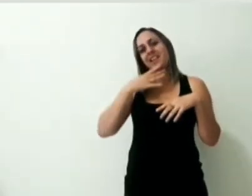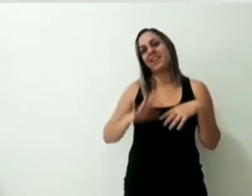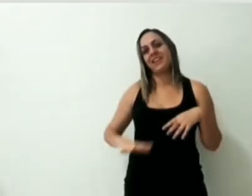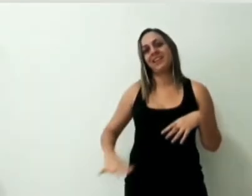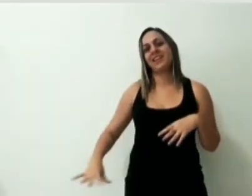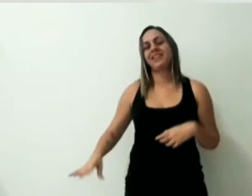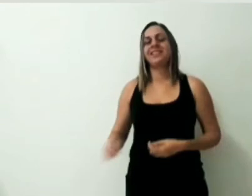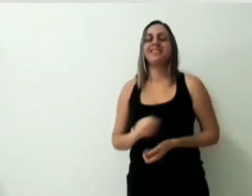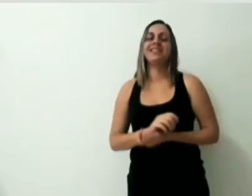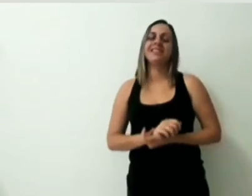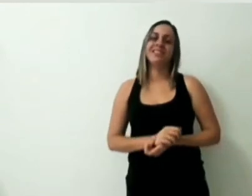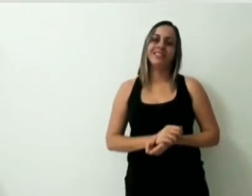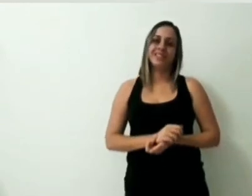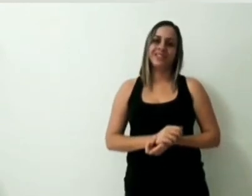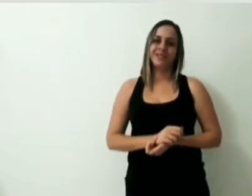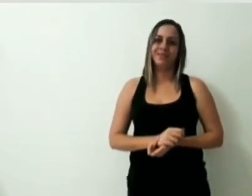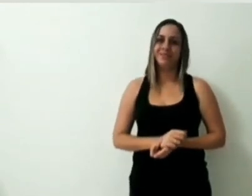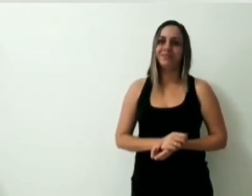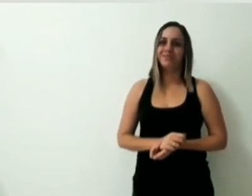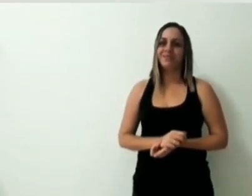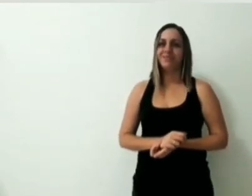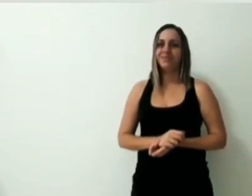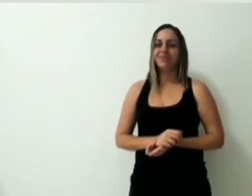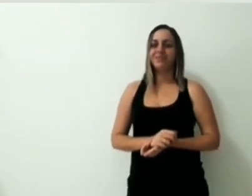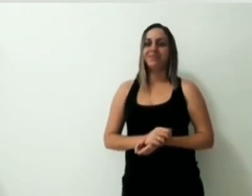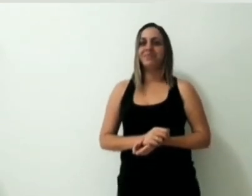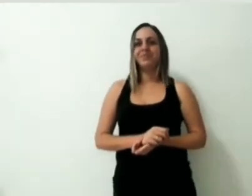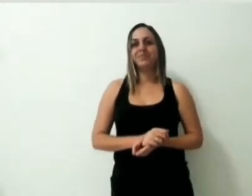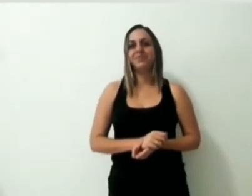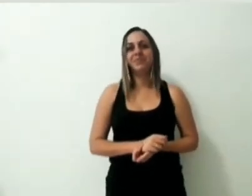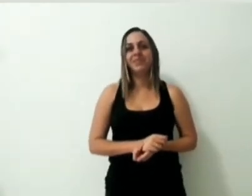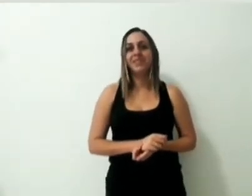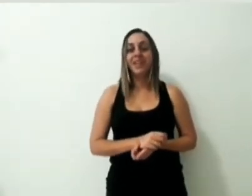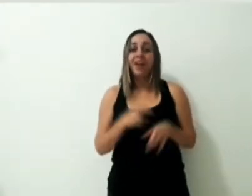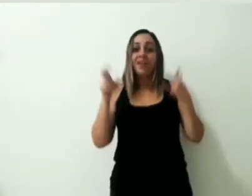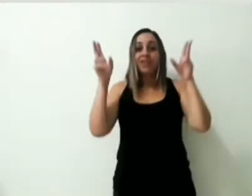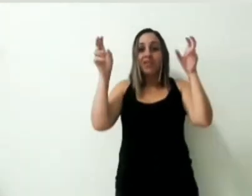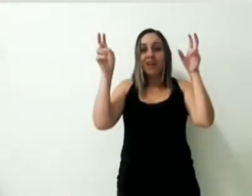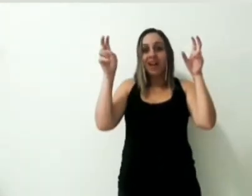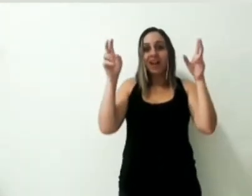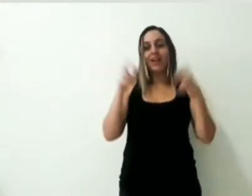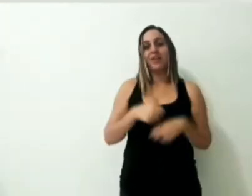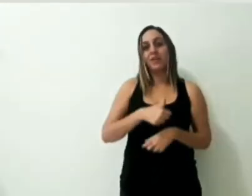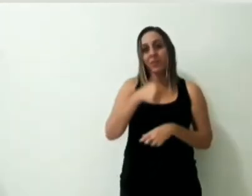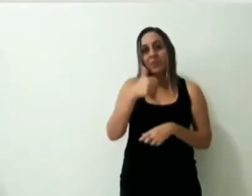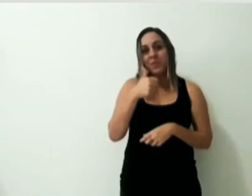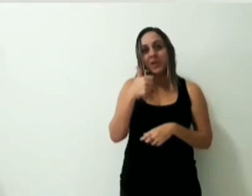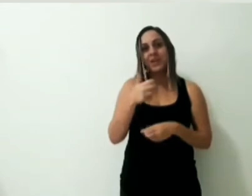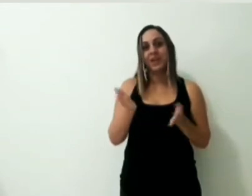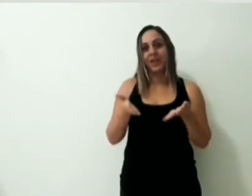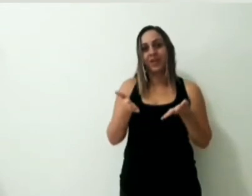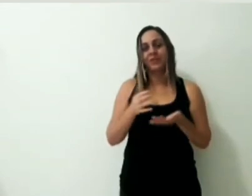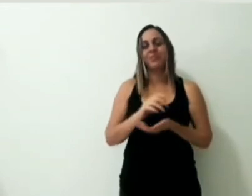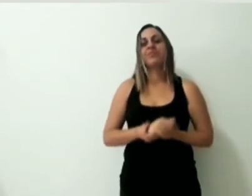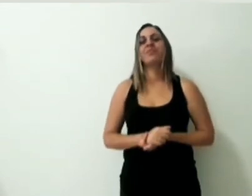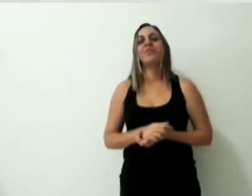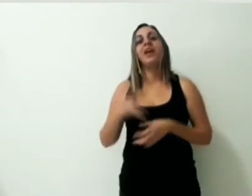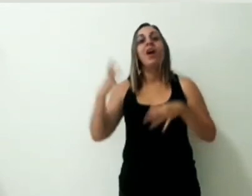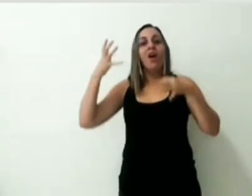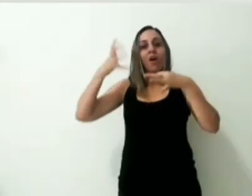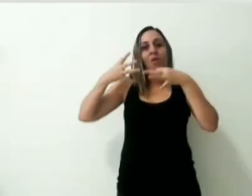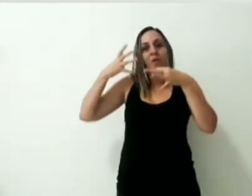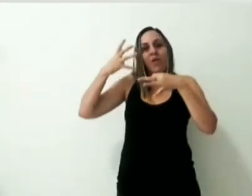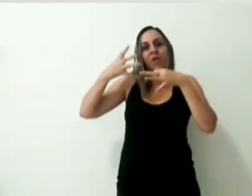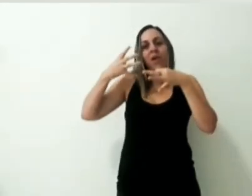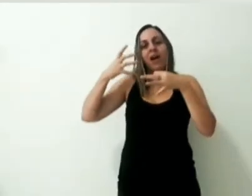vida, que é a nossa infância. Vamos então falar sobre a primeira parte, né? É o seguinte, o rádio ele tem como